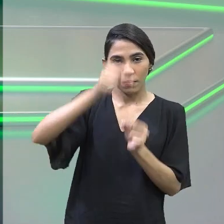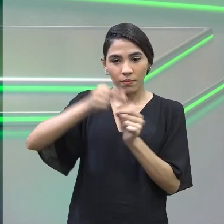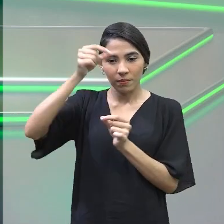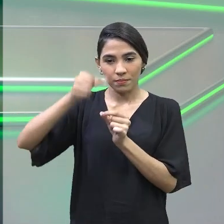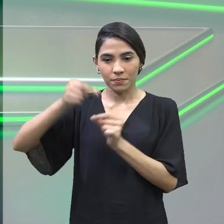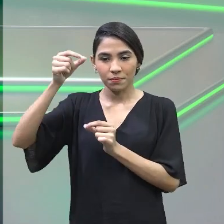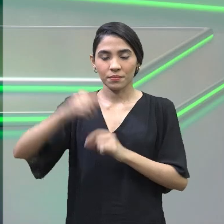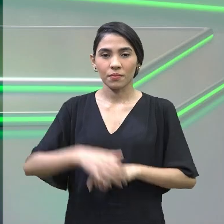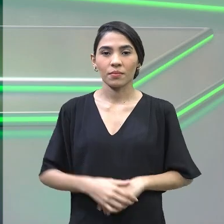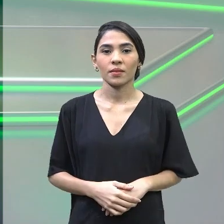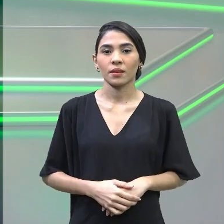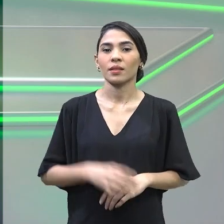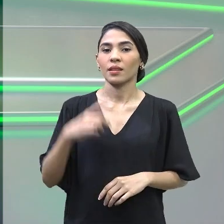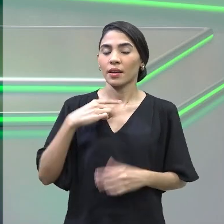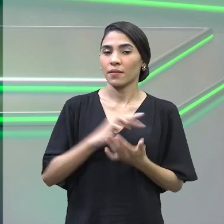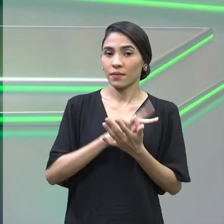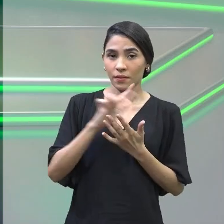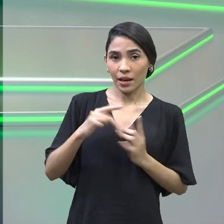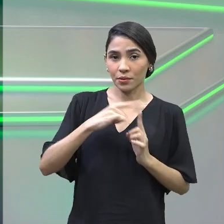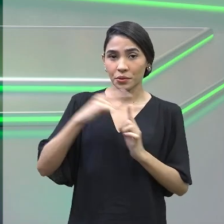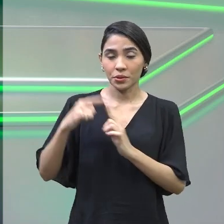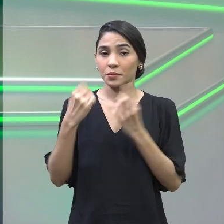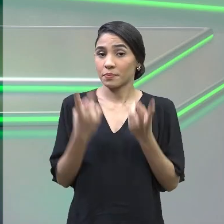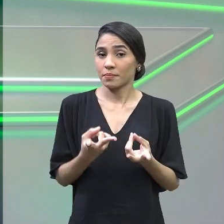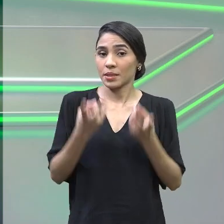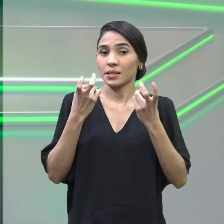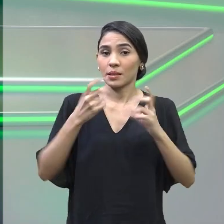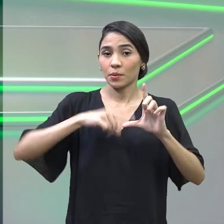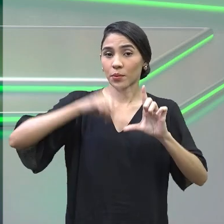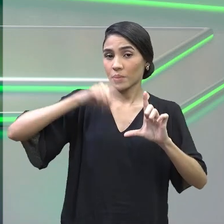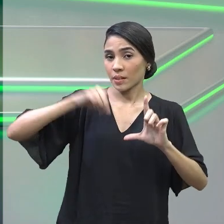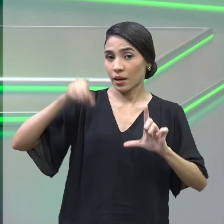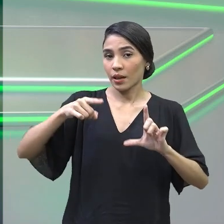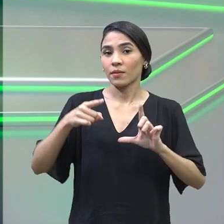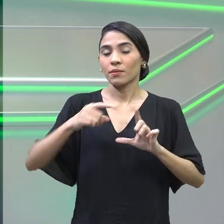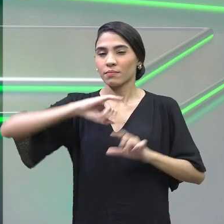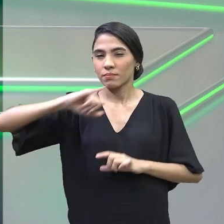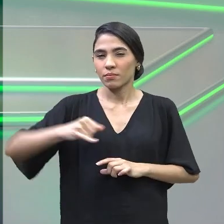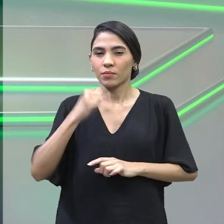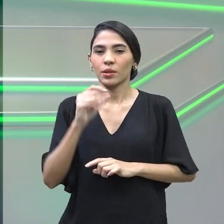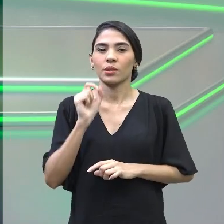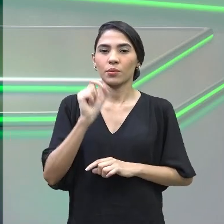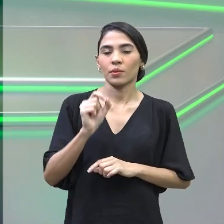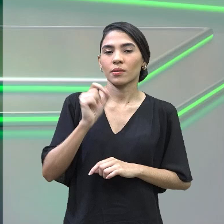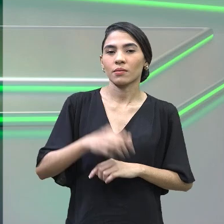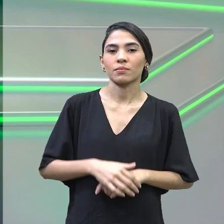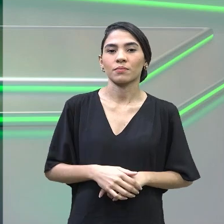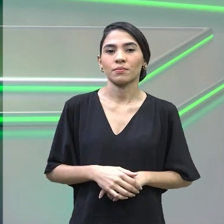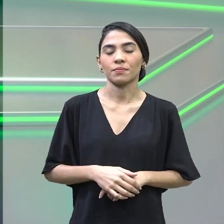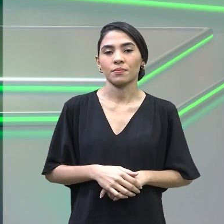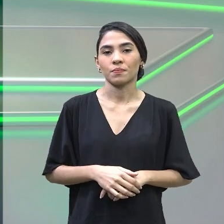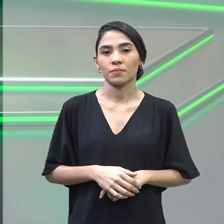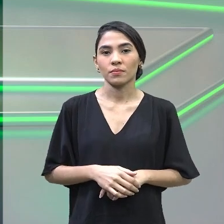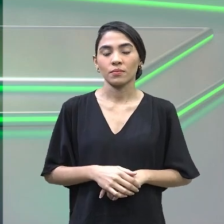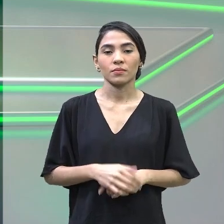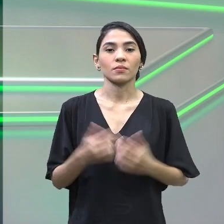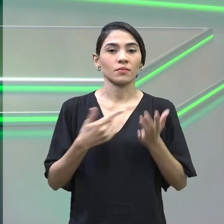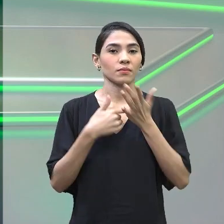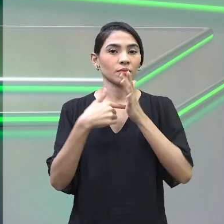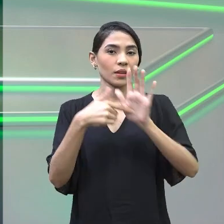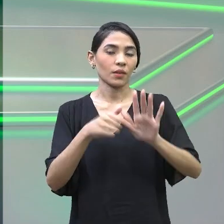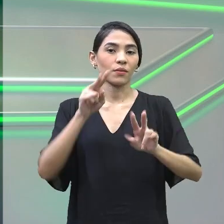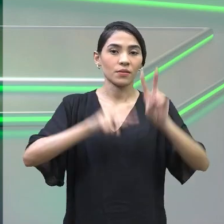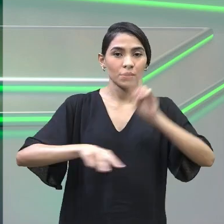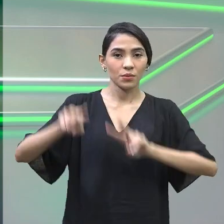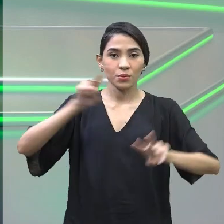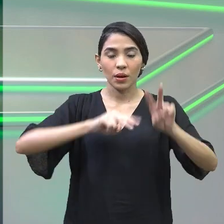né? E aí nós temos vários tipos. Observem que os gráficos, eles aproveitam das apresentações